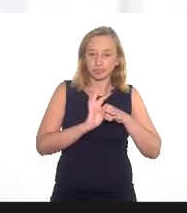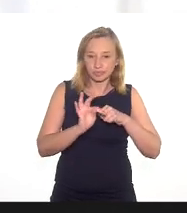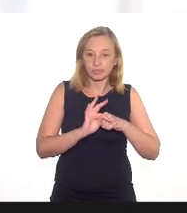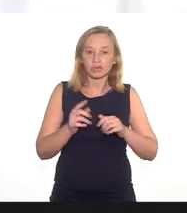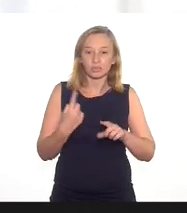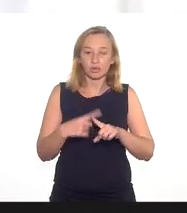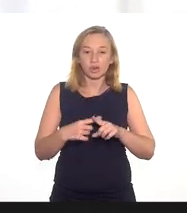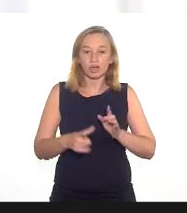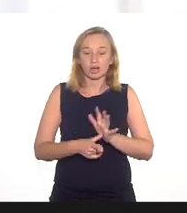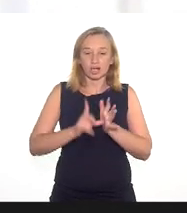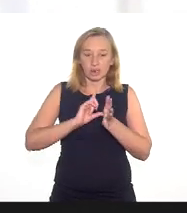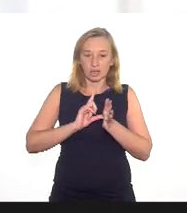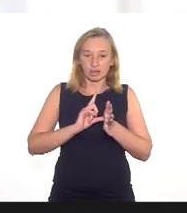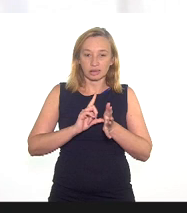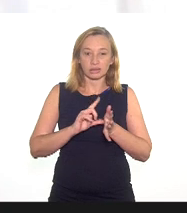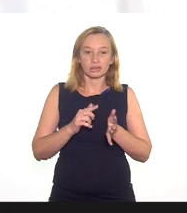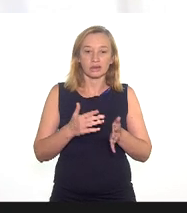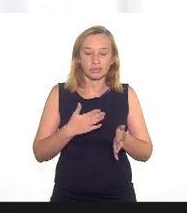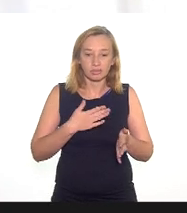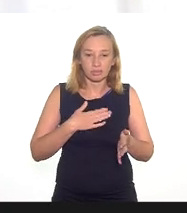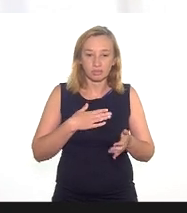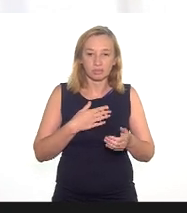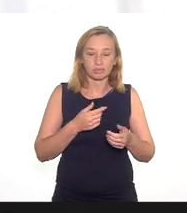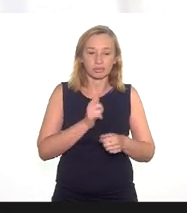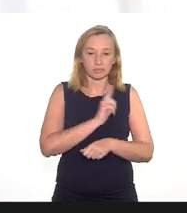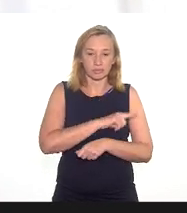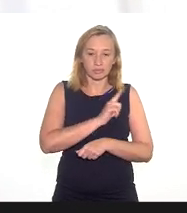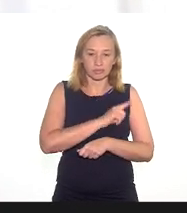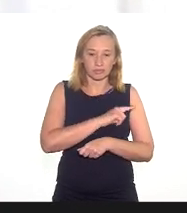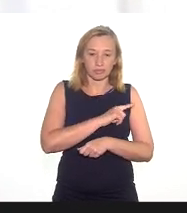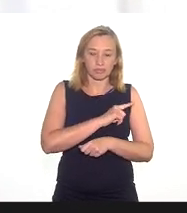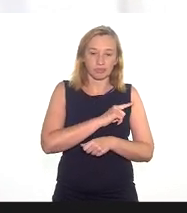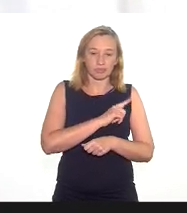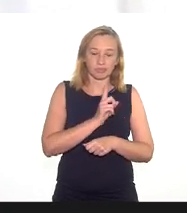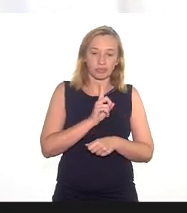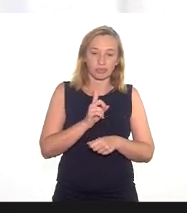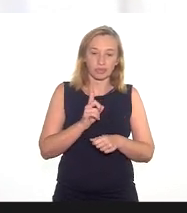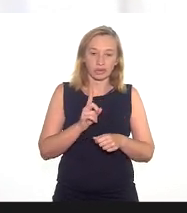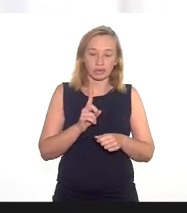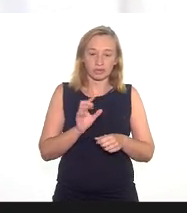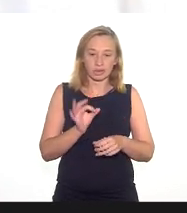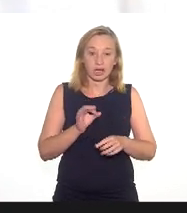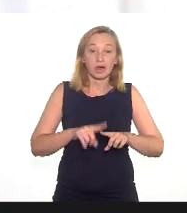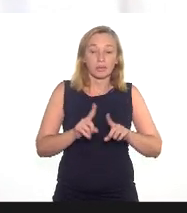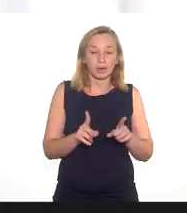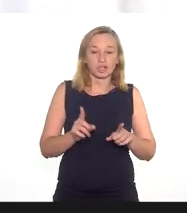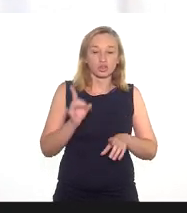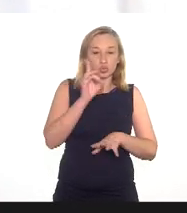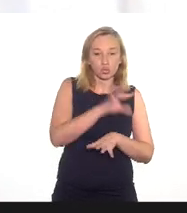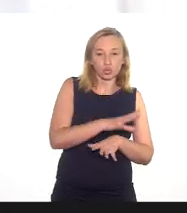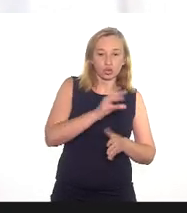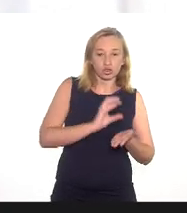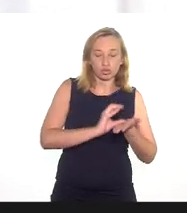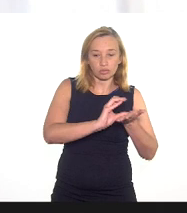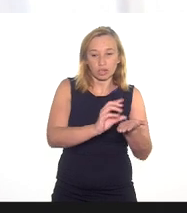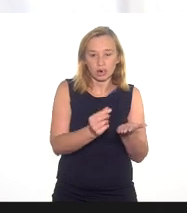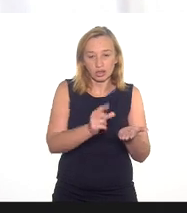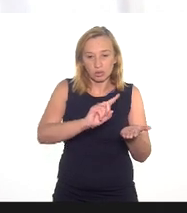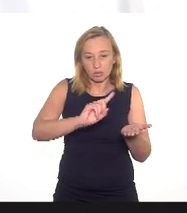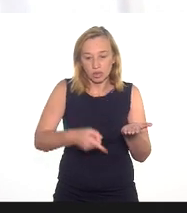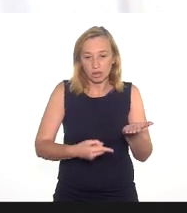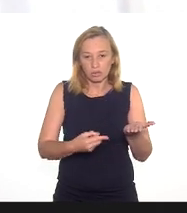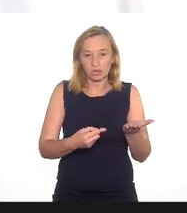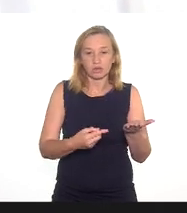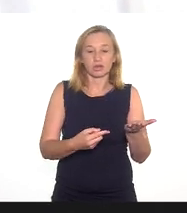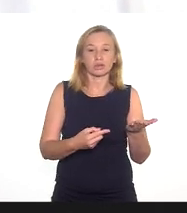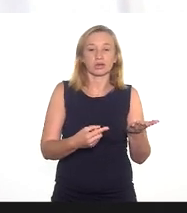minha gestão, a Antônio Sarlo ela não estava mais no planejamento da rede. Então, assim que nós fizemos o último repasse de 1,5 milhão para as unidades,